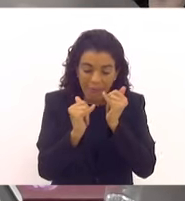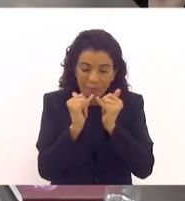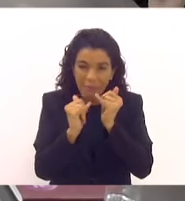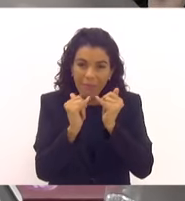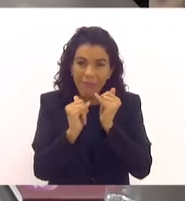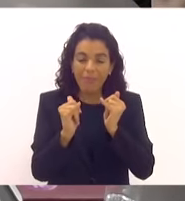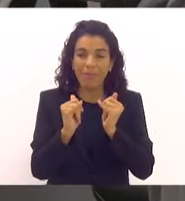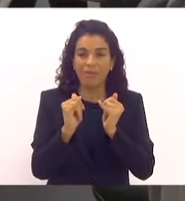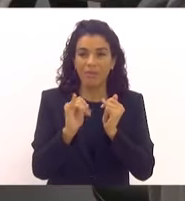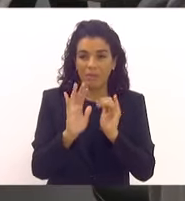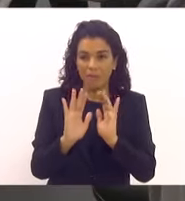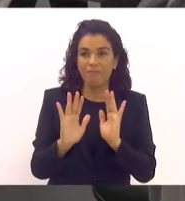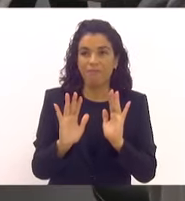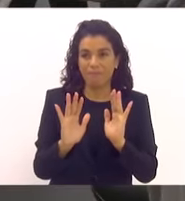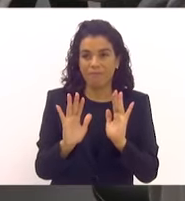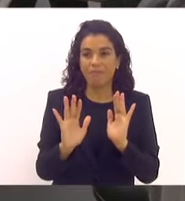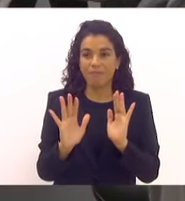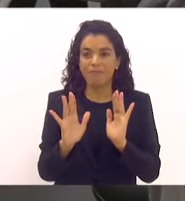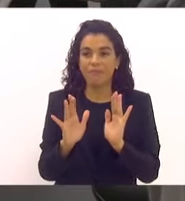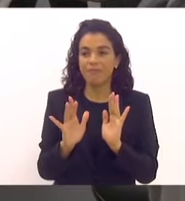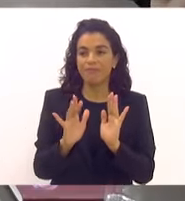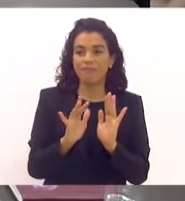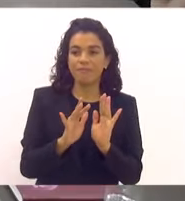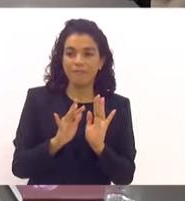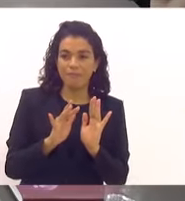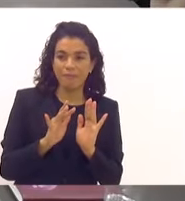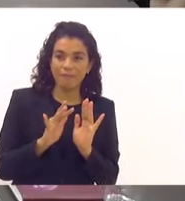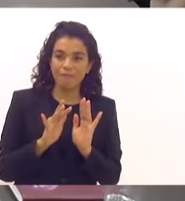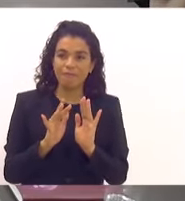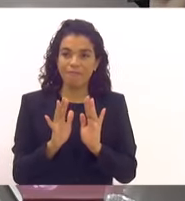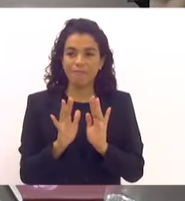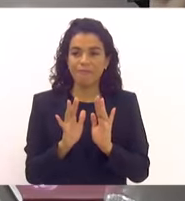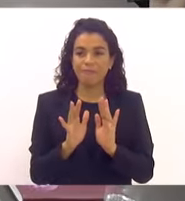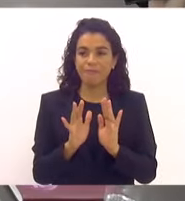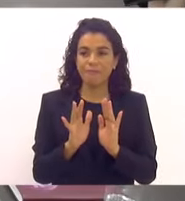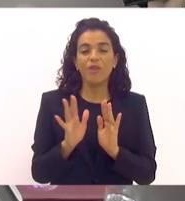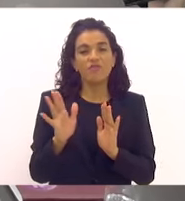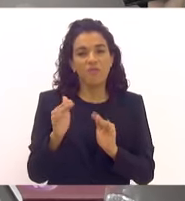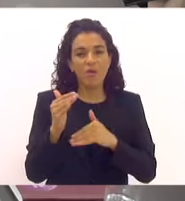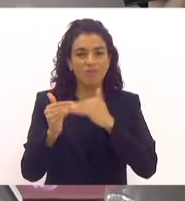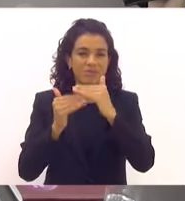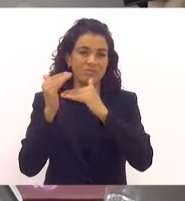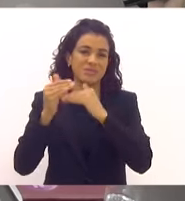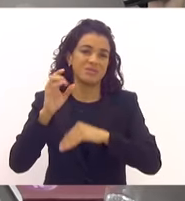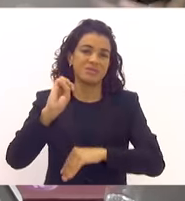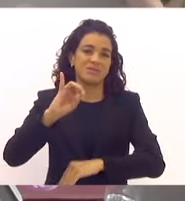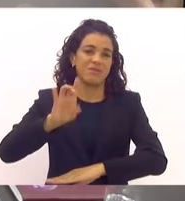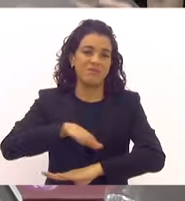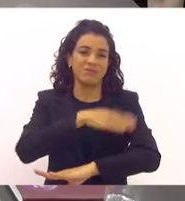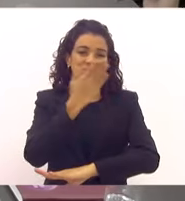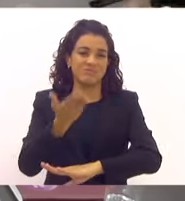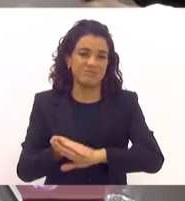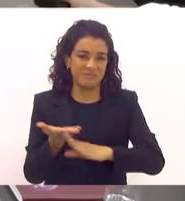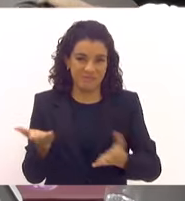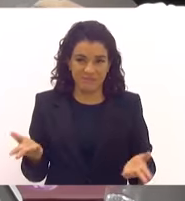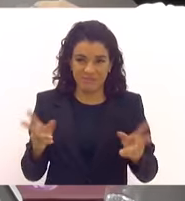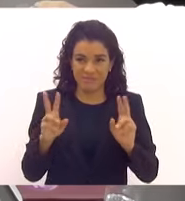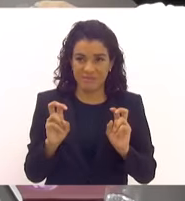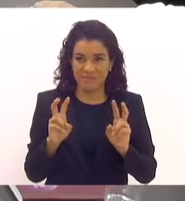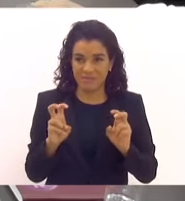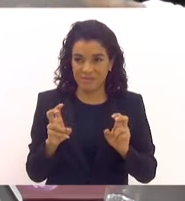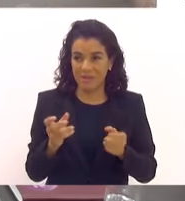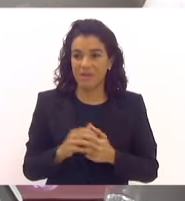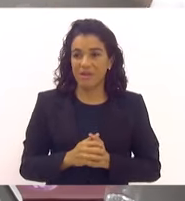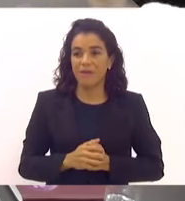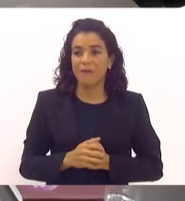feito, transformado vamos, muito vamos autorizativo. Vamos adotar esse entendimento. Pronto, vamos avançar, senão a gente vai ficar o dia inteiro. Ó, deputado Mink, por adotar